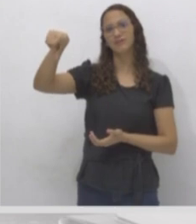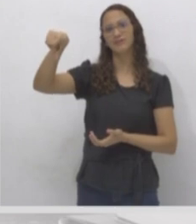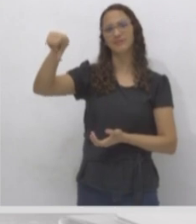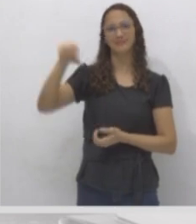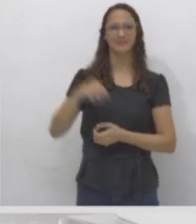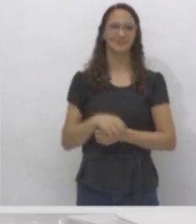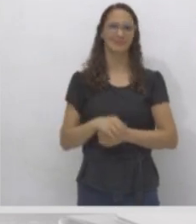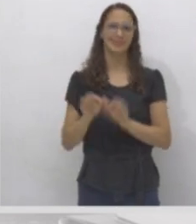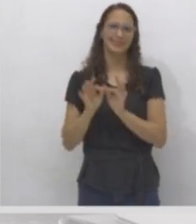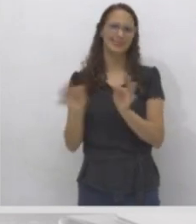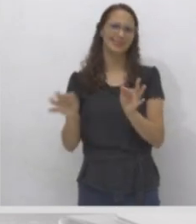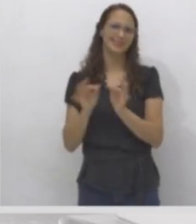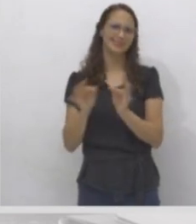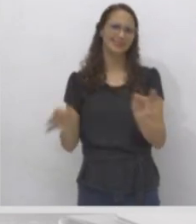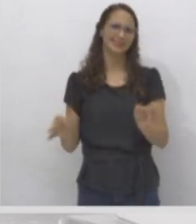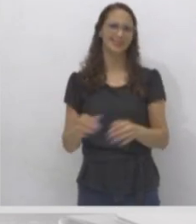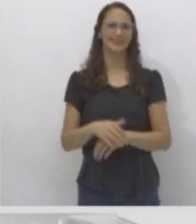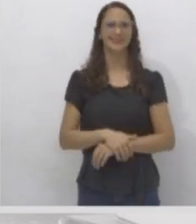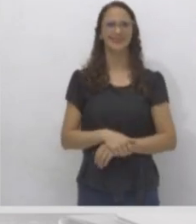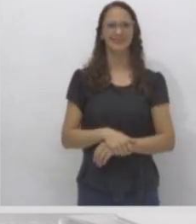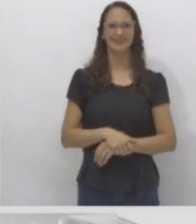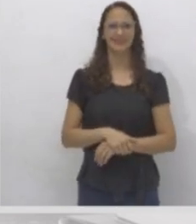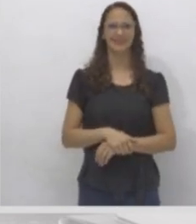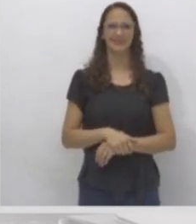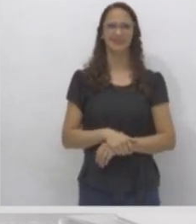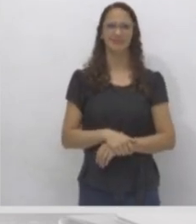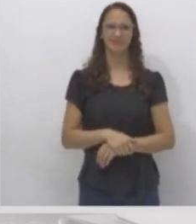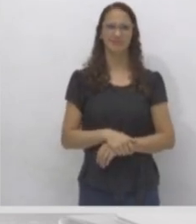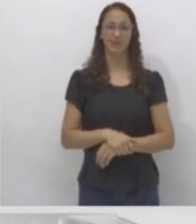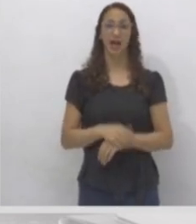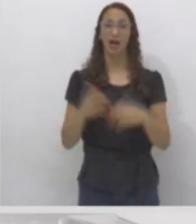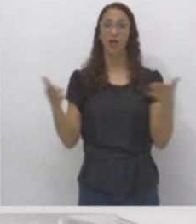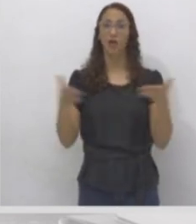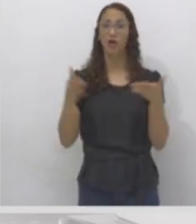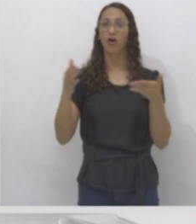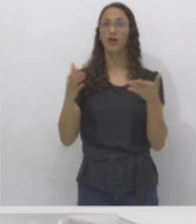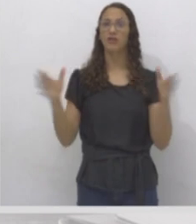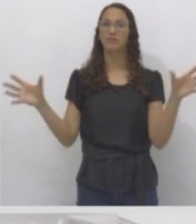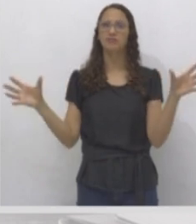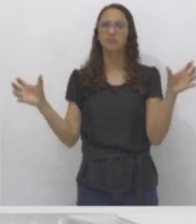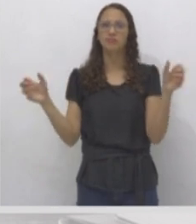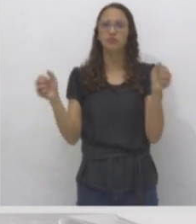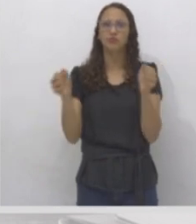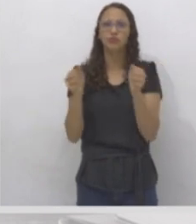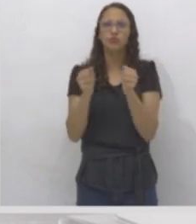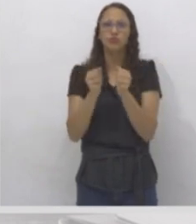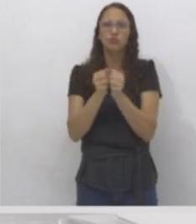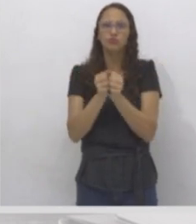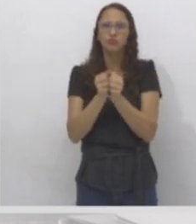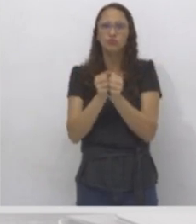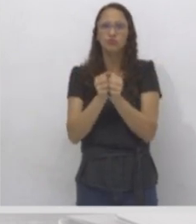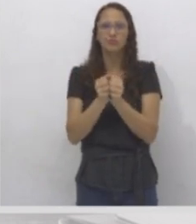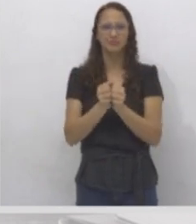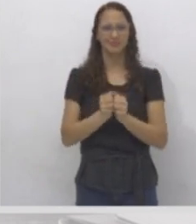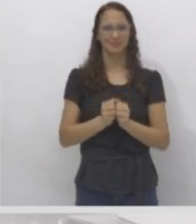9 na unidade. Então, eu fiz a composição do número. Eu juntei tudo. Ficou 4